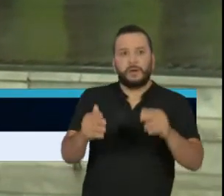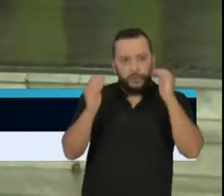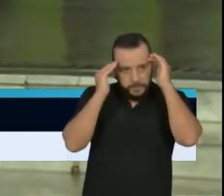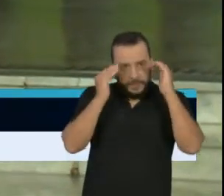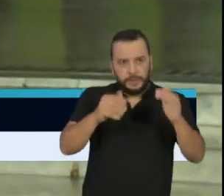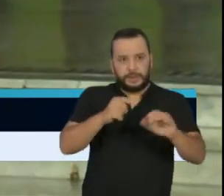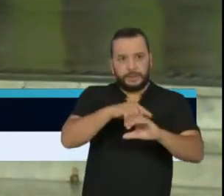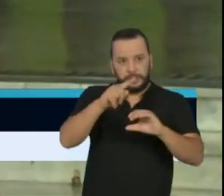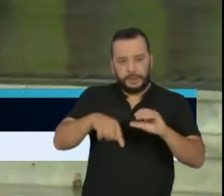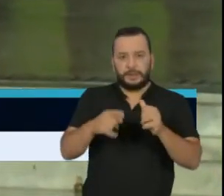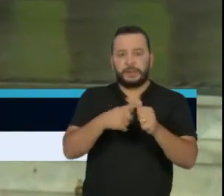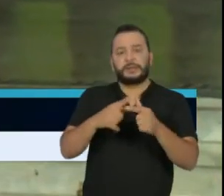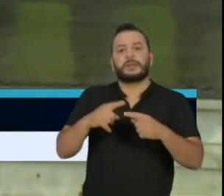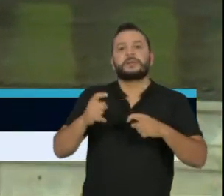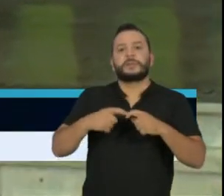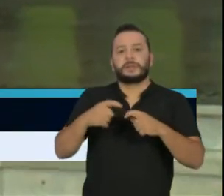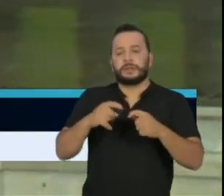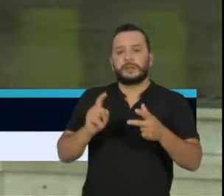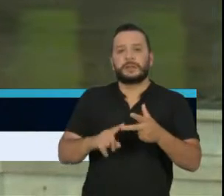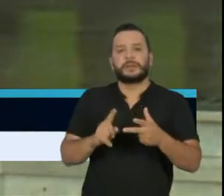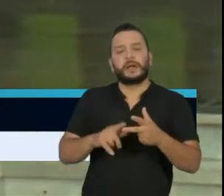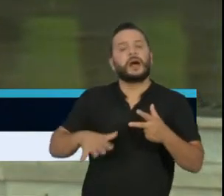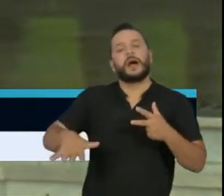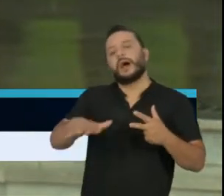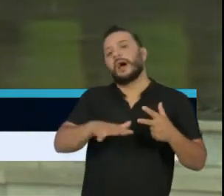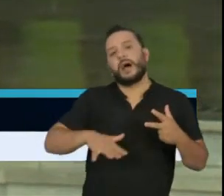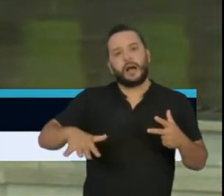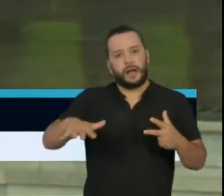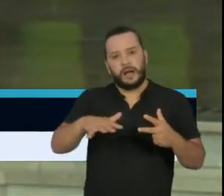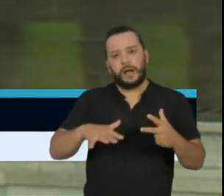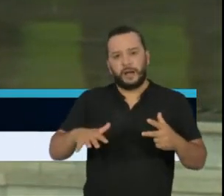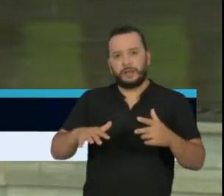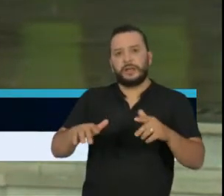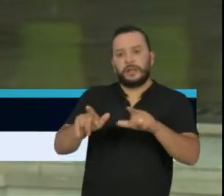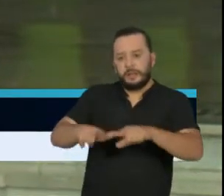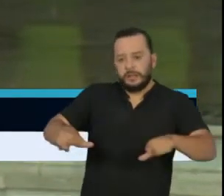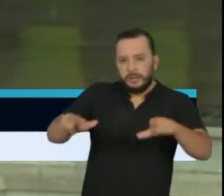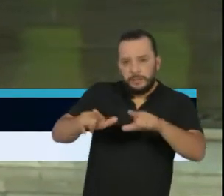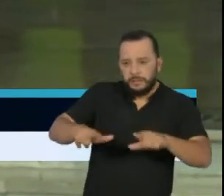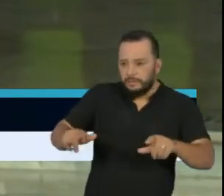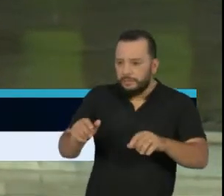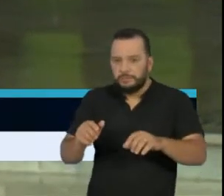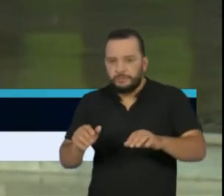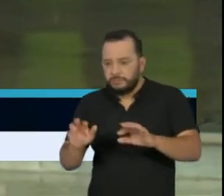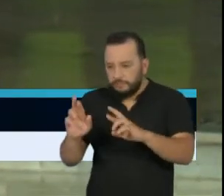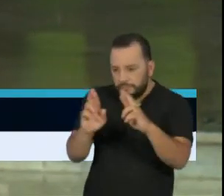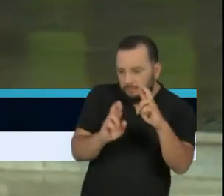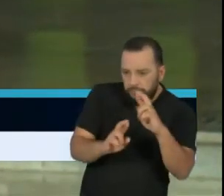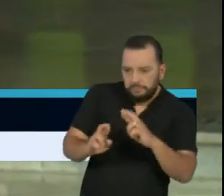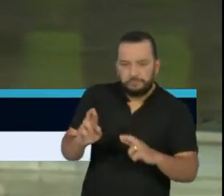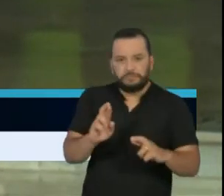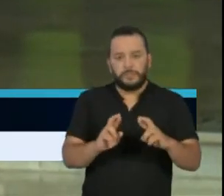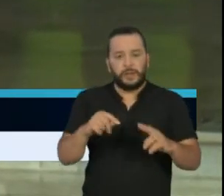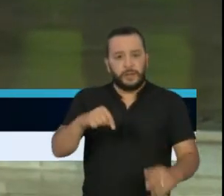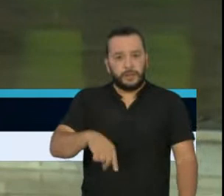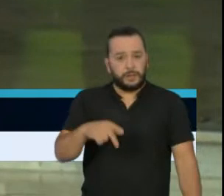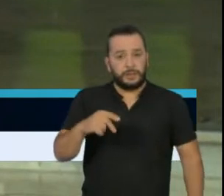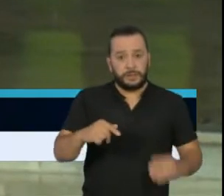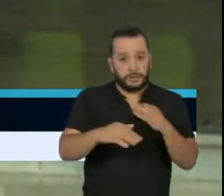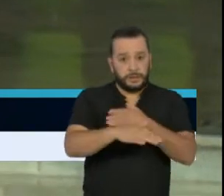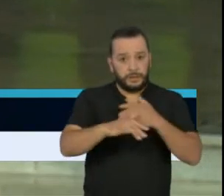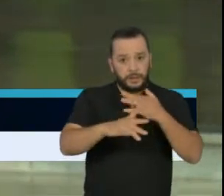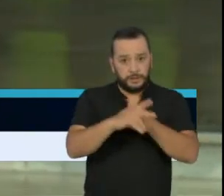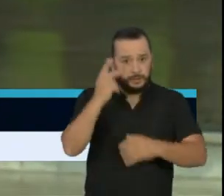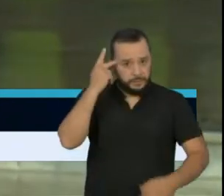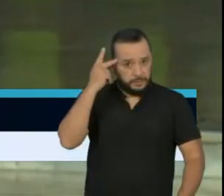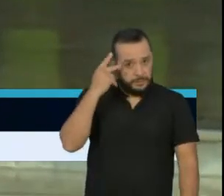a medicina, a vigilância sanitária. Aqui na cidade de São Paulo, nós temos 70 mil profissionais da